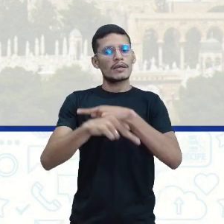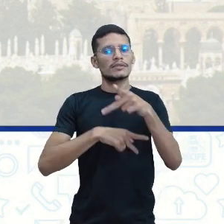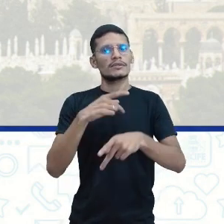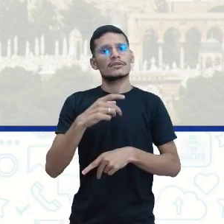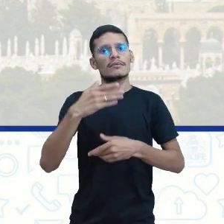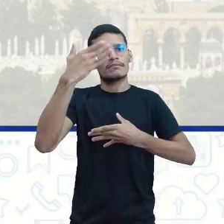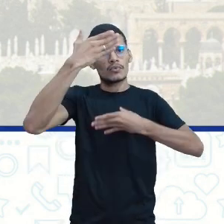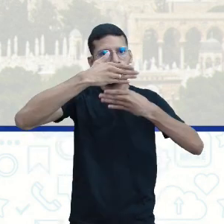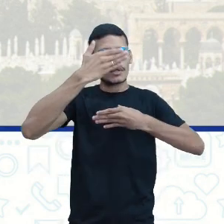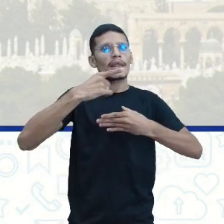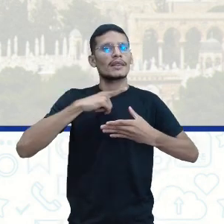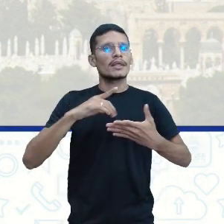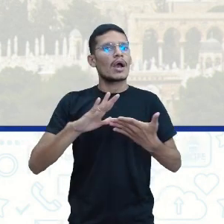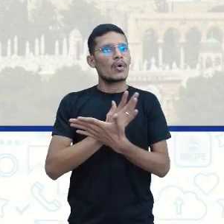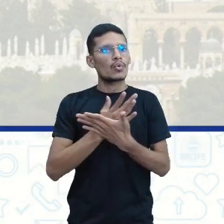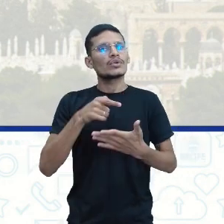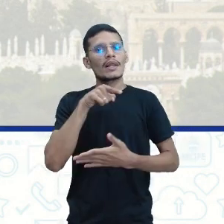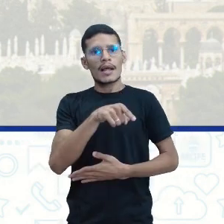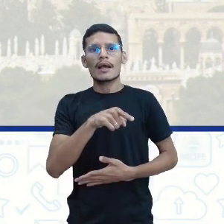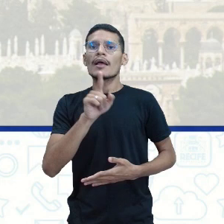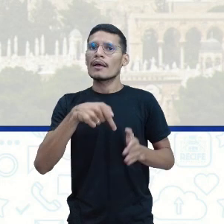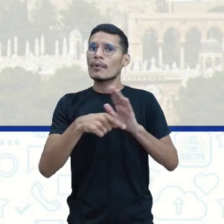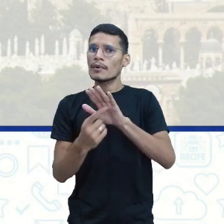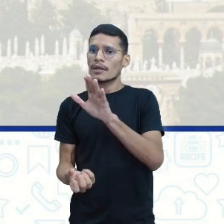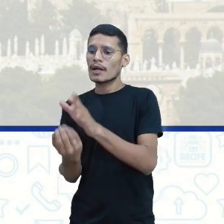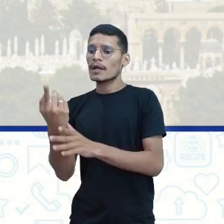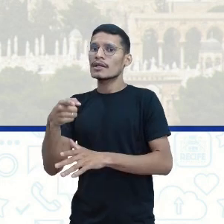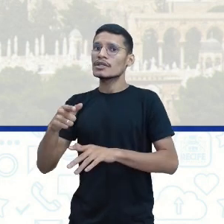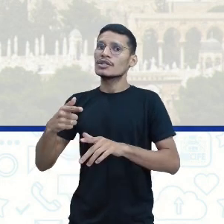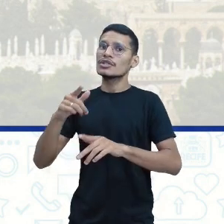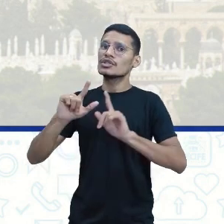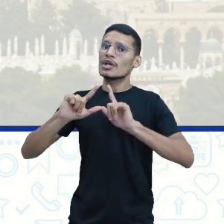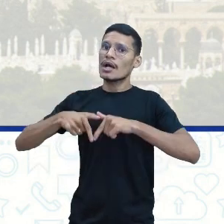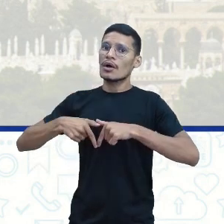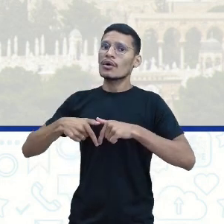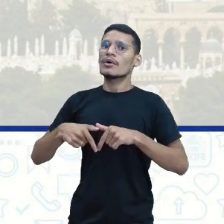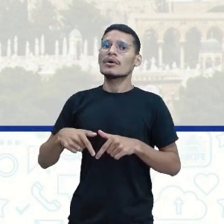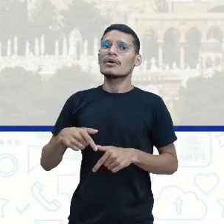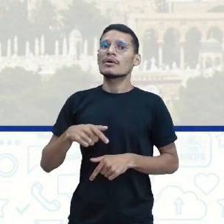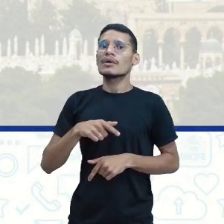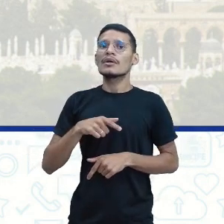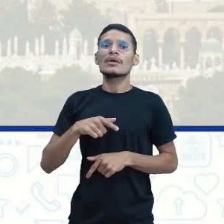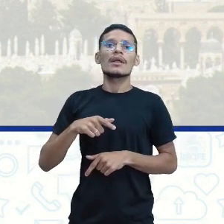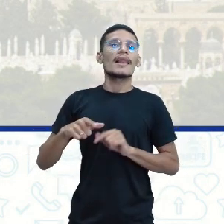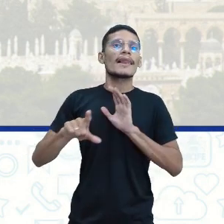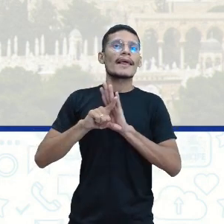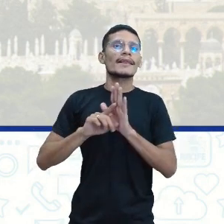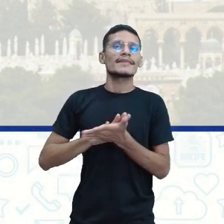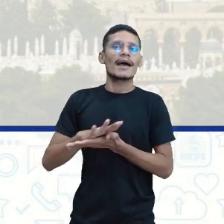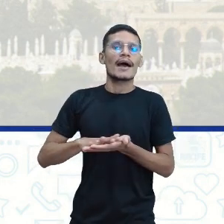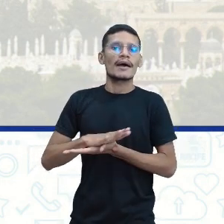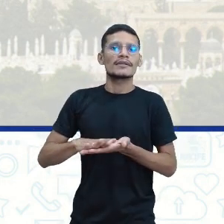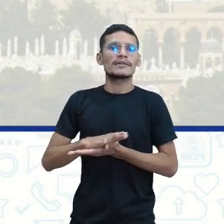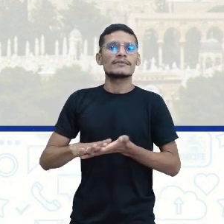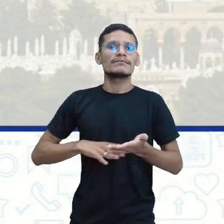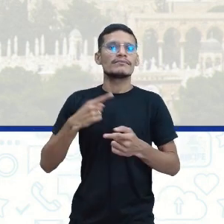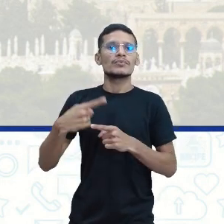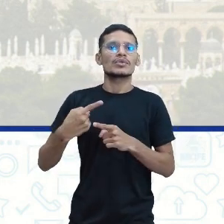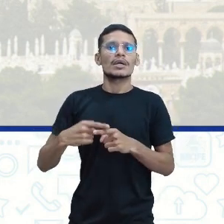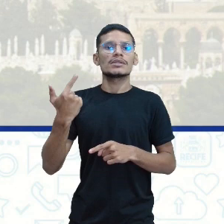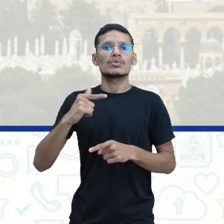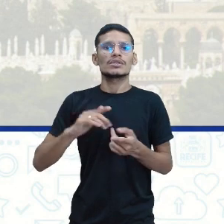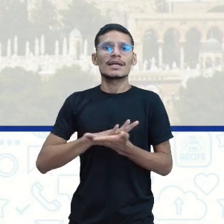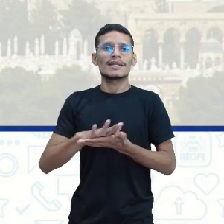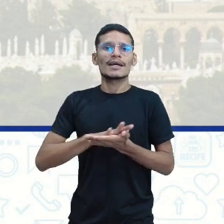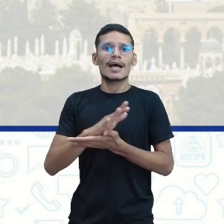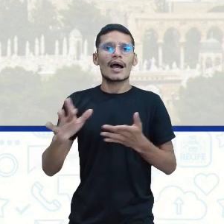que existiam até ali consideraram a criação do Estado de Israel algo completamente ilegal, afinal de contas não havia sido feito